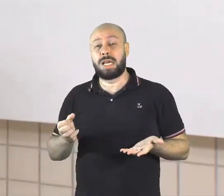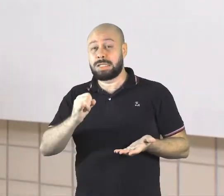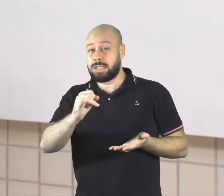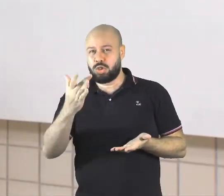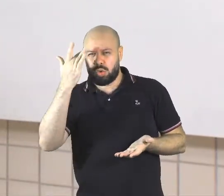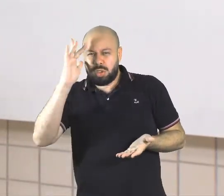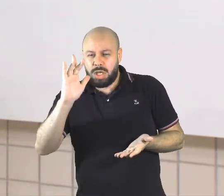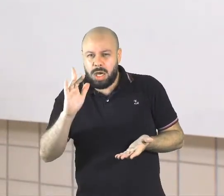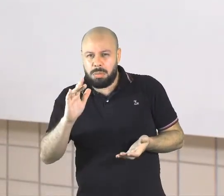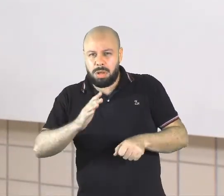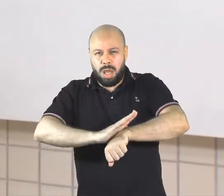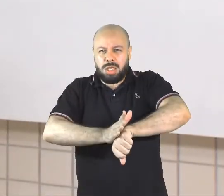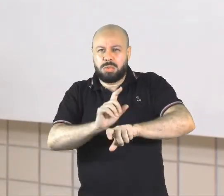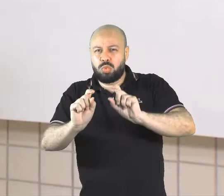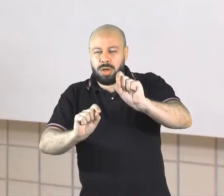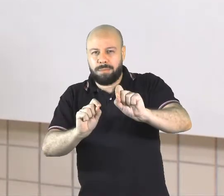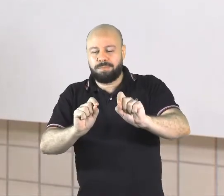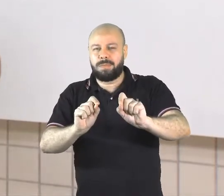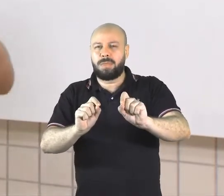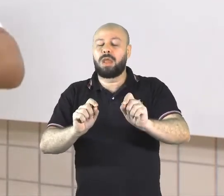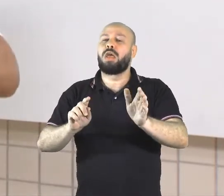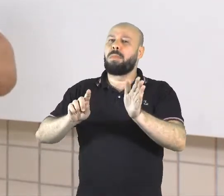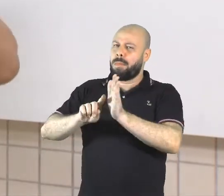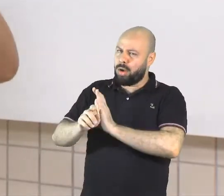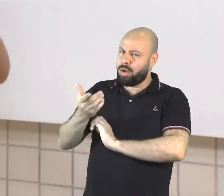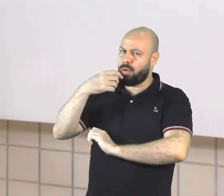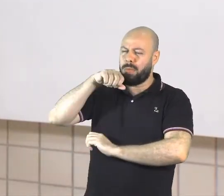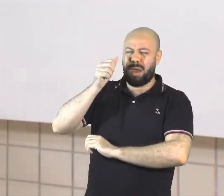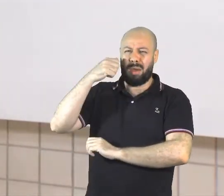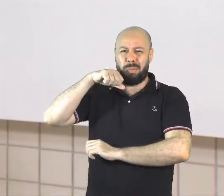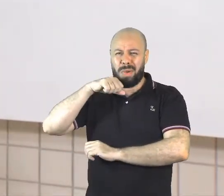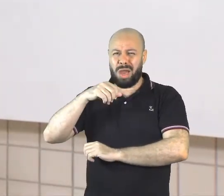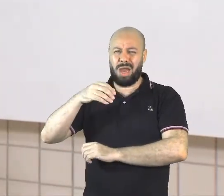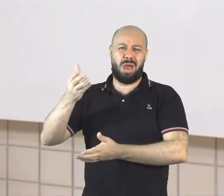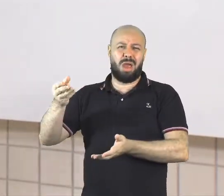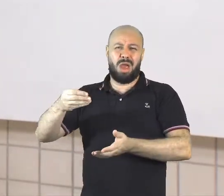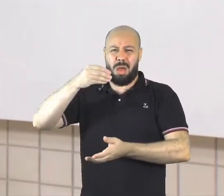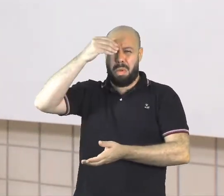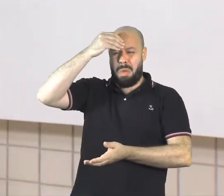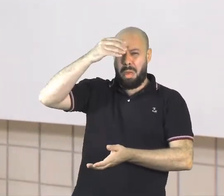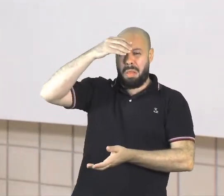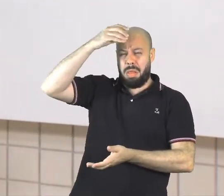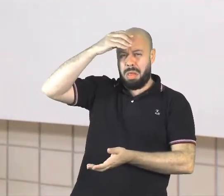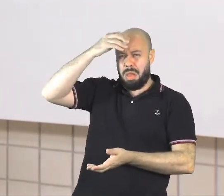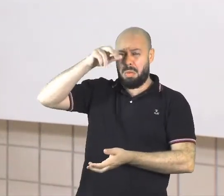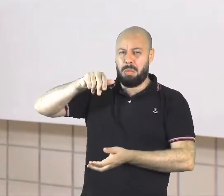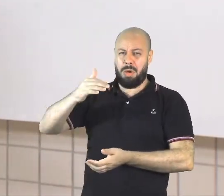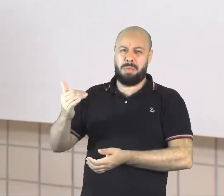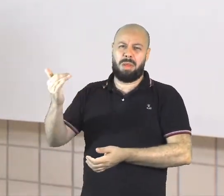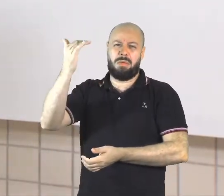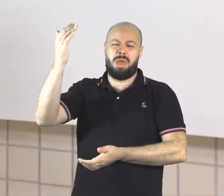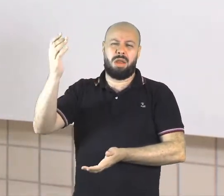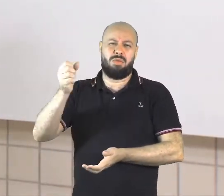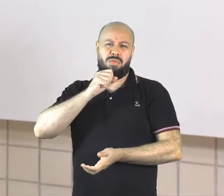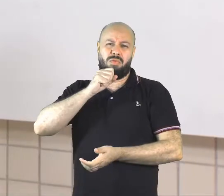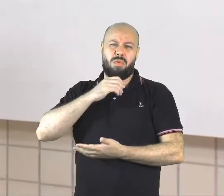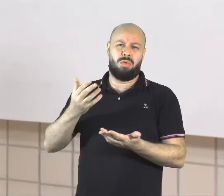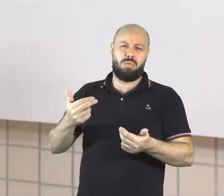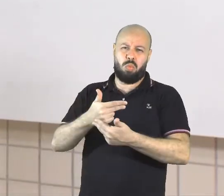é racismo, pergunta o papai, a mamãe, o avô, a avó, o tio, a tia, o padrinho, a madrinha, o irmão mais velho, a irmã mais